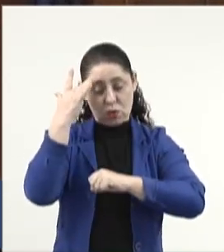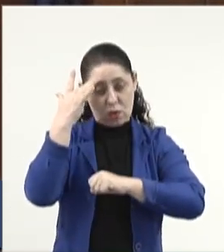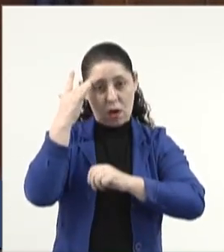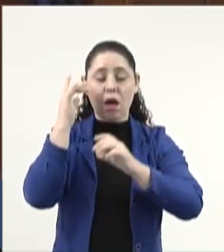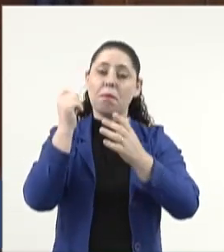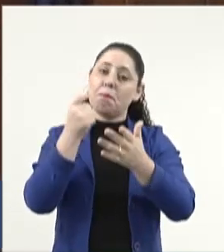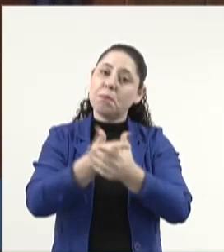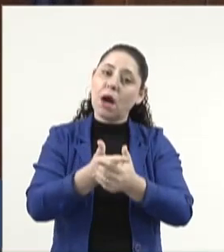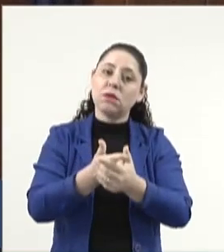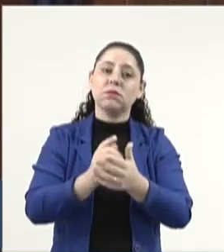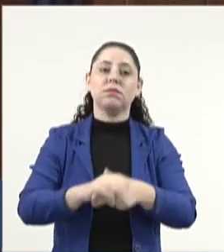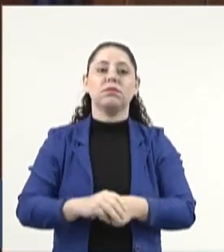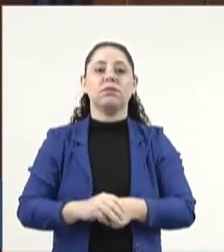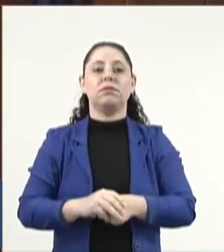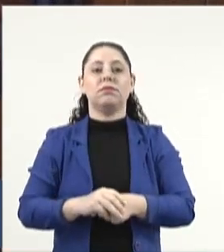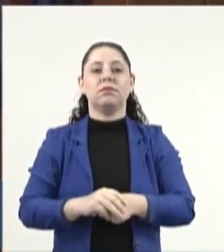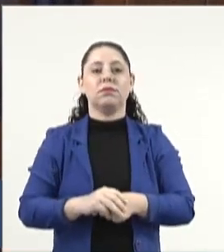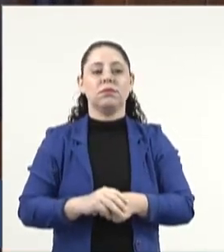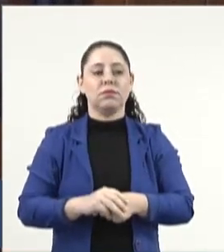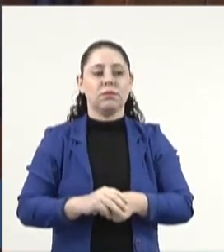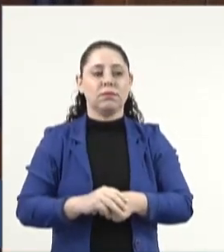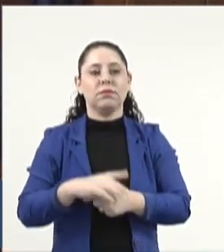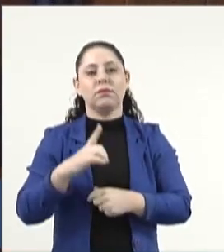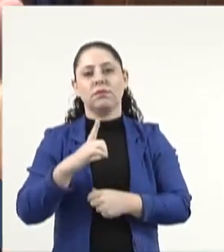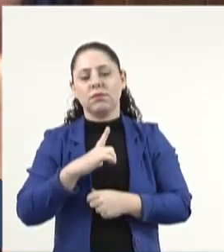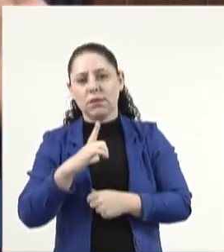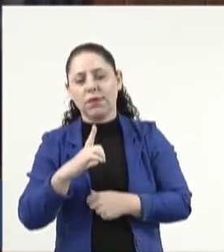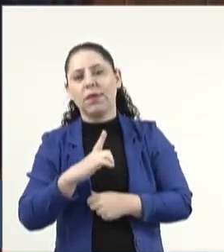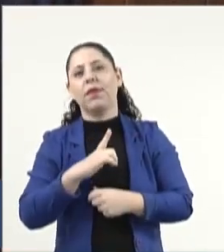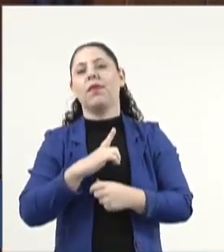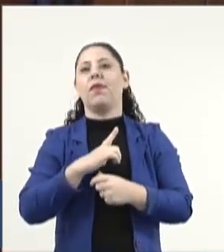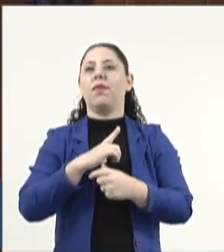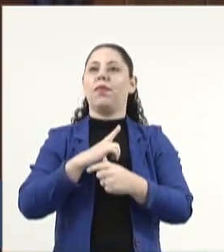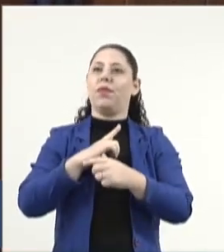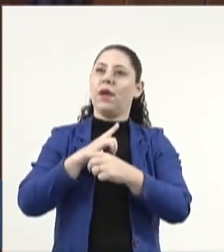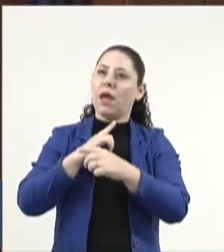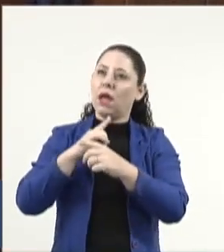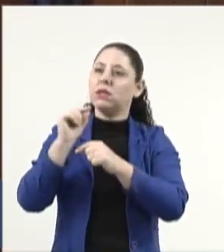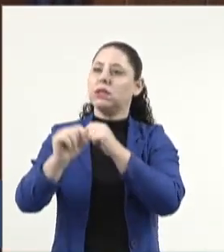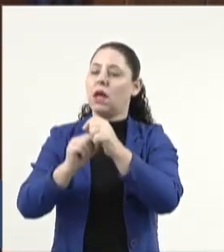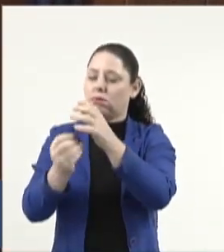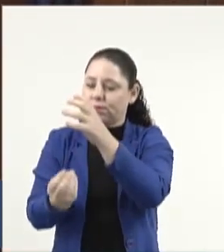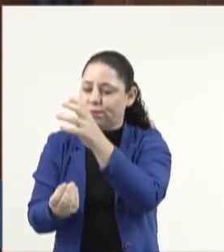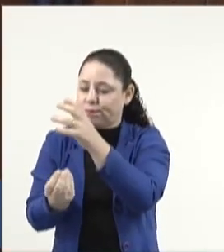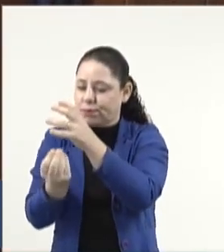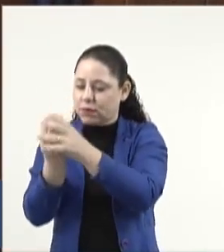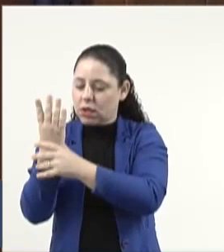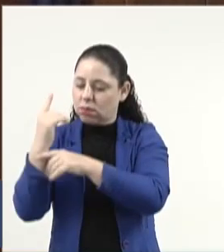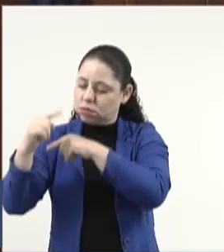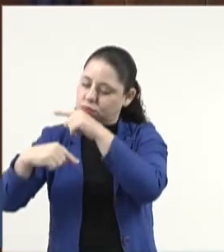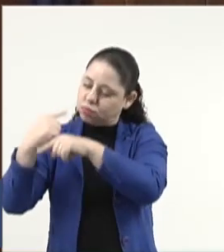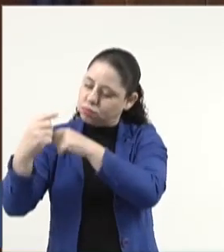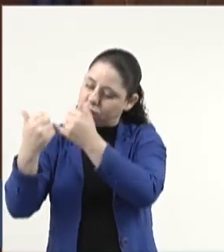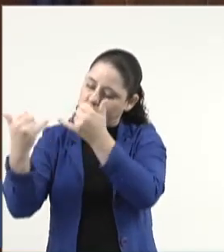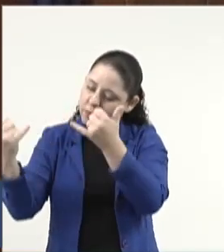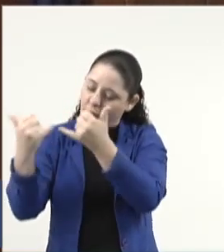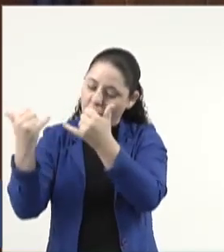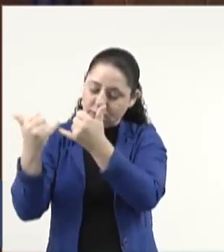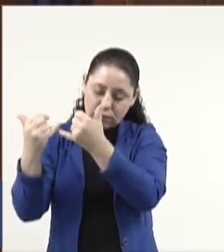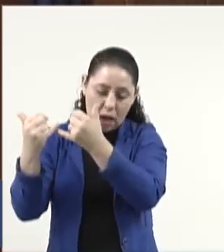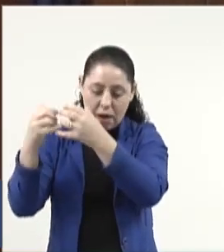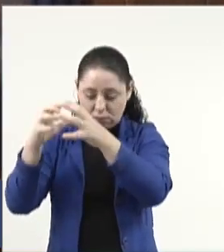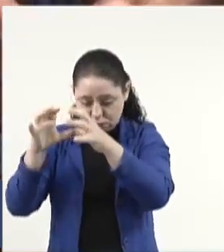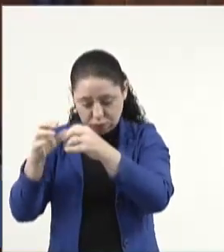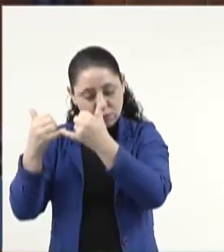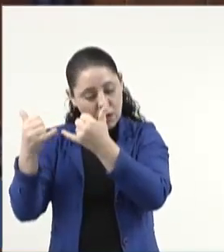tá? Eu sei que tem a produção, tem a transmissão, tem o serviço, né, local,